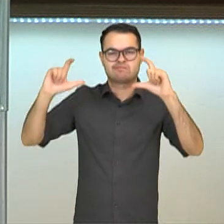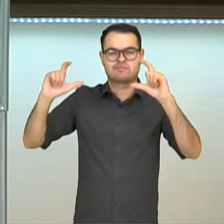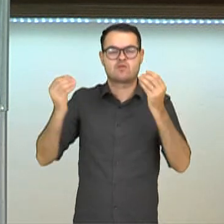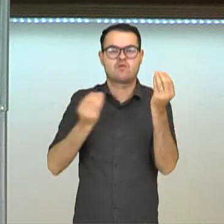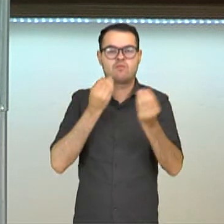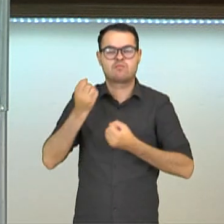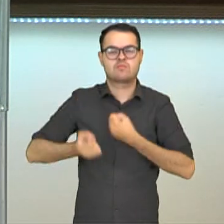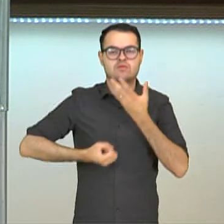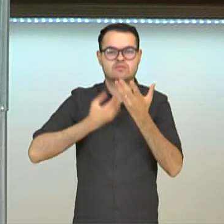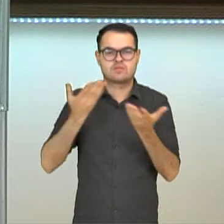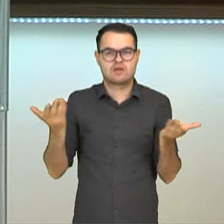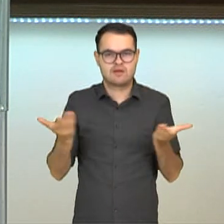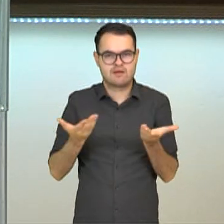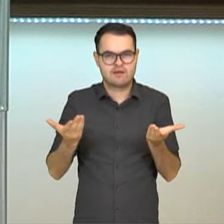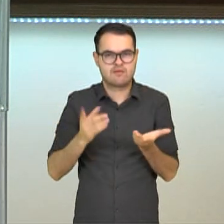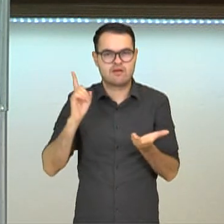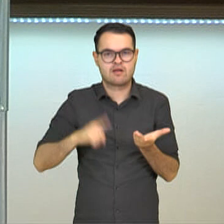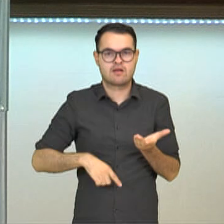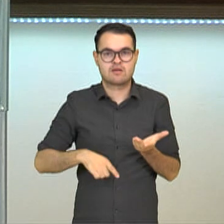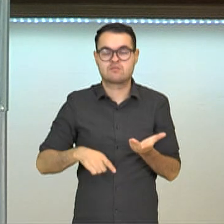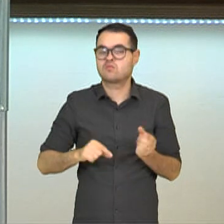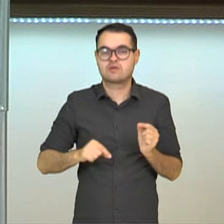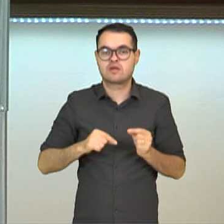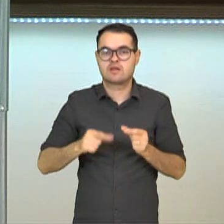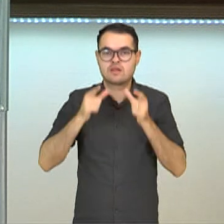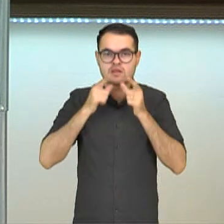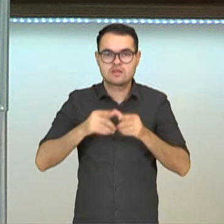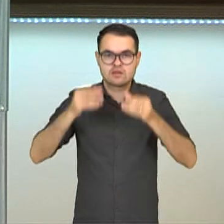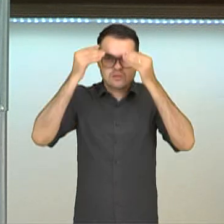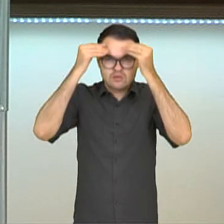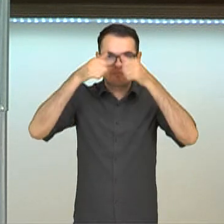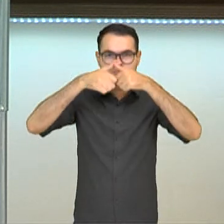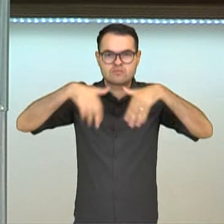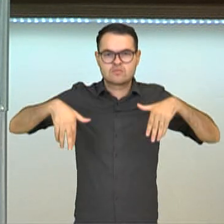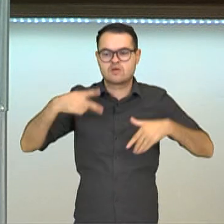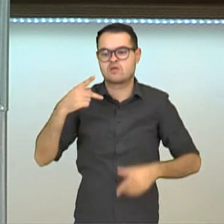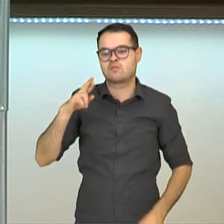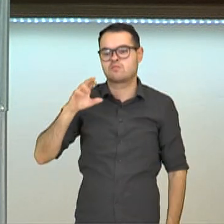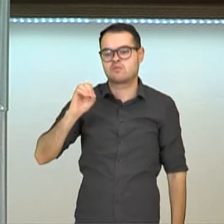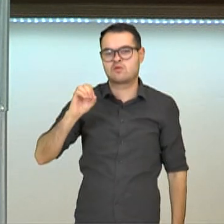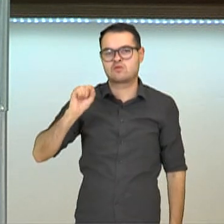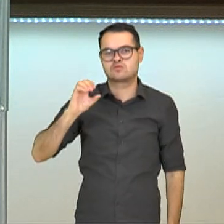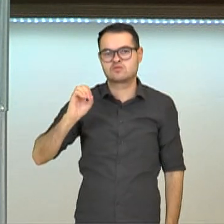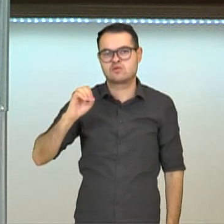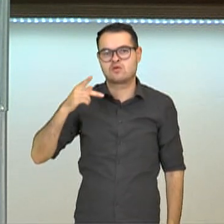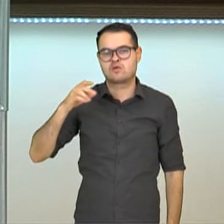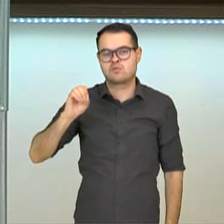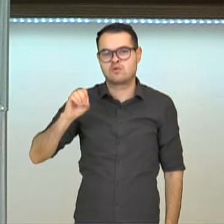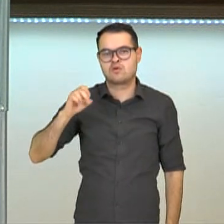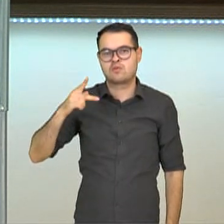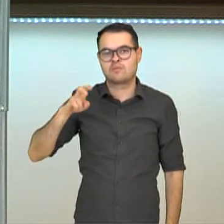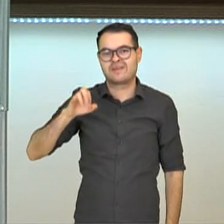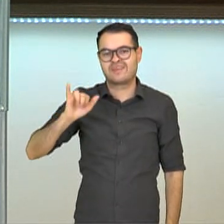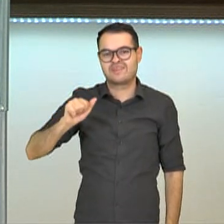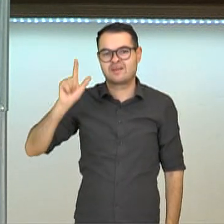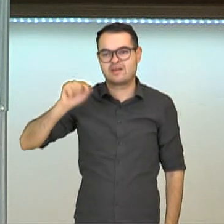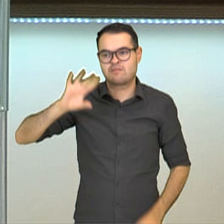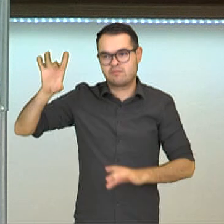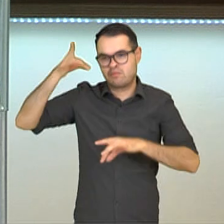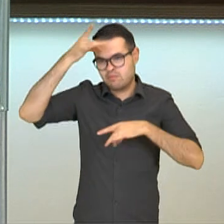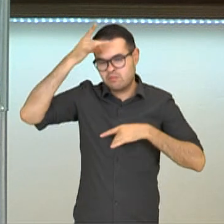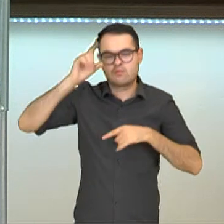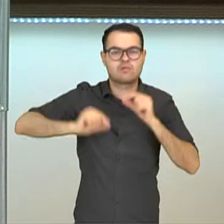vamos falar agora de uma figura de linguagem chamada prosopopeia, ou também chamada de personificação,